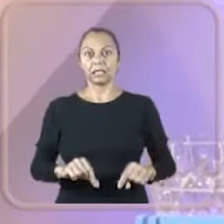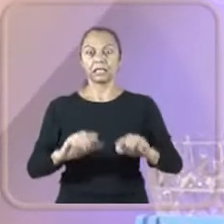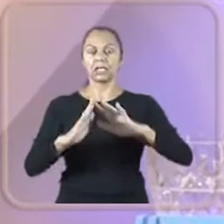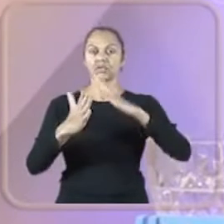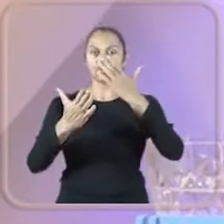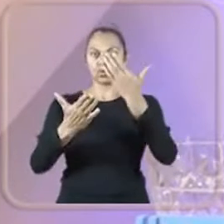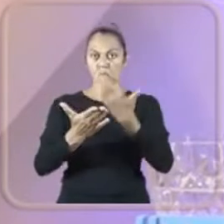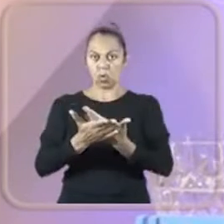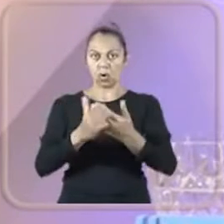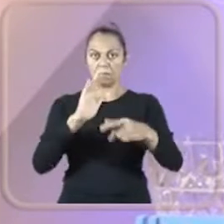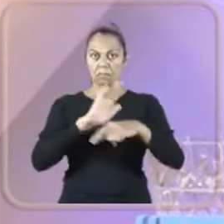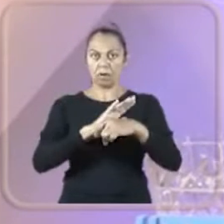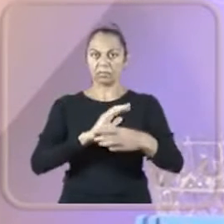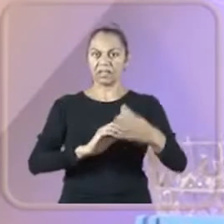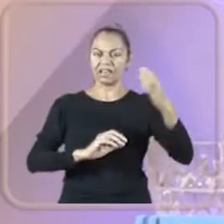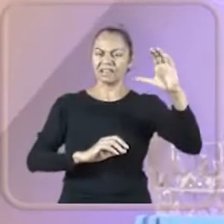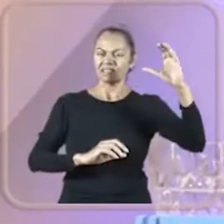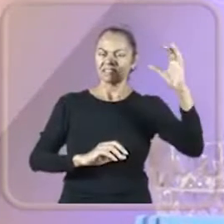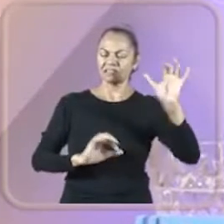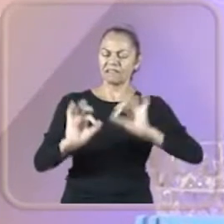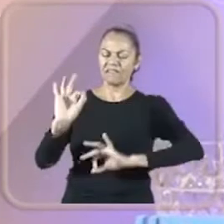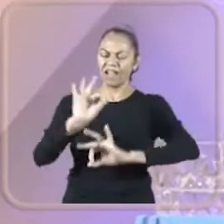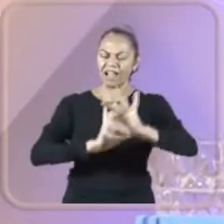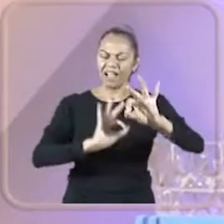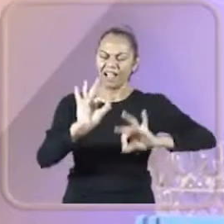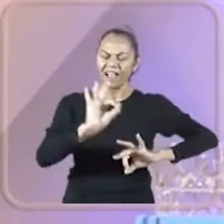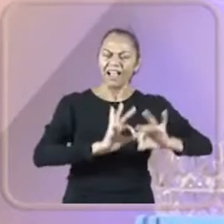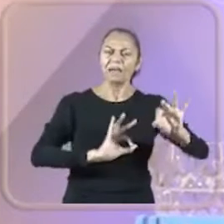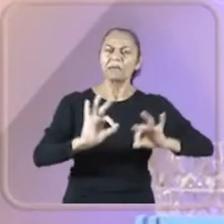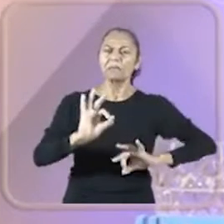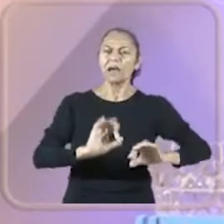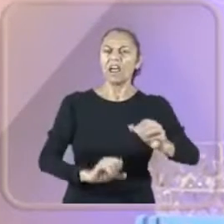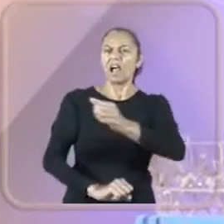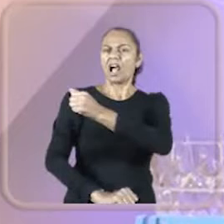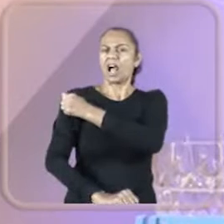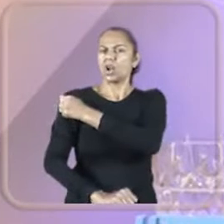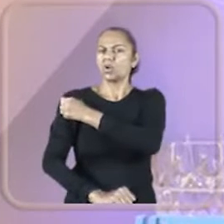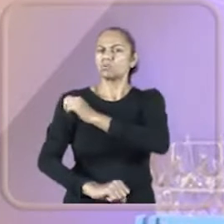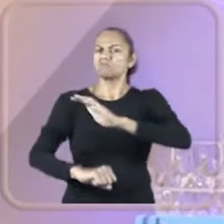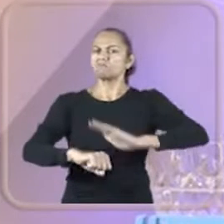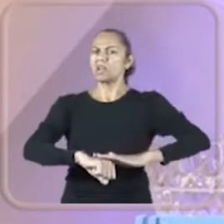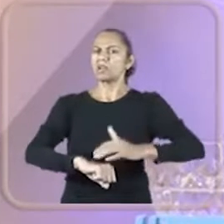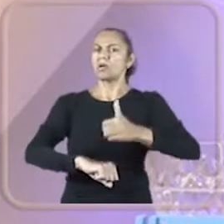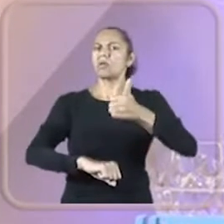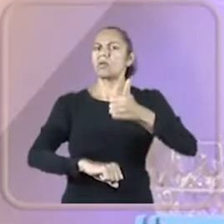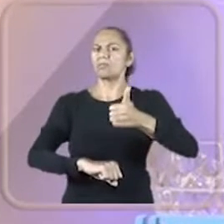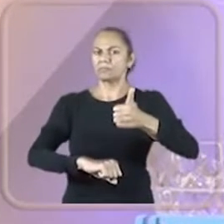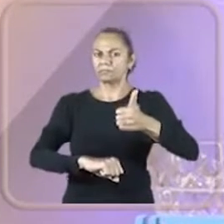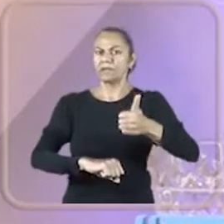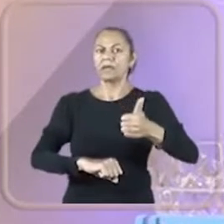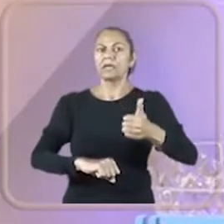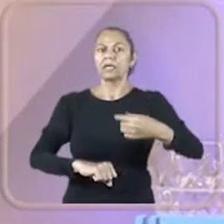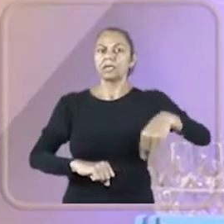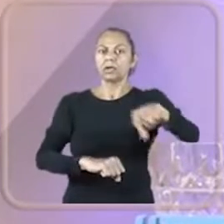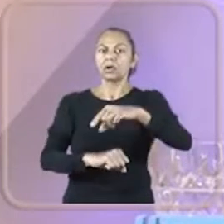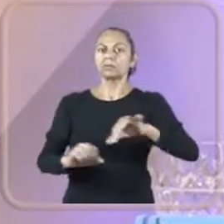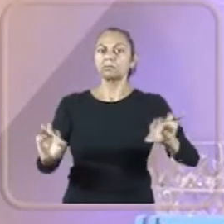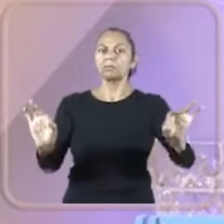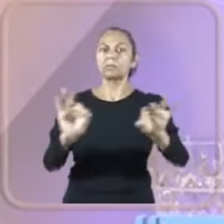Municipal de Cariacica vai conseguir preparar os nossos alunos de uma forma muito melhor como já no passado. Né? Nós estamos prontos